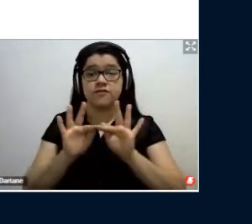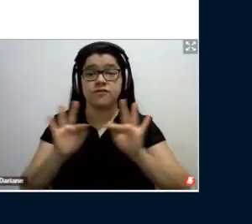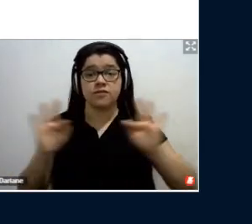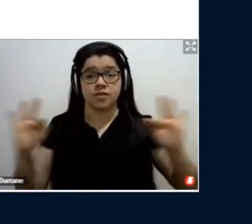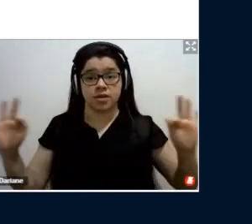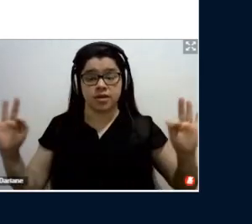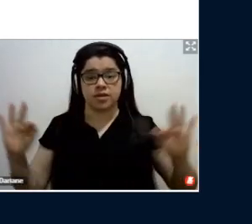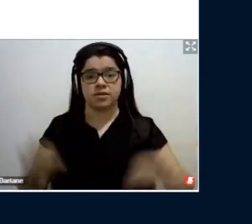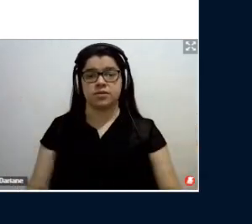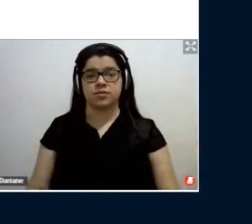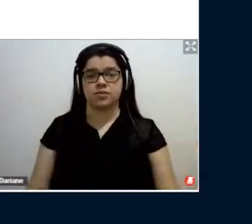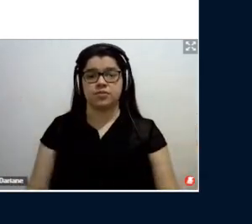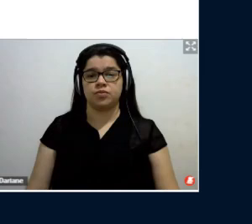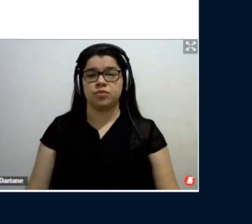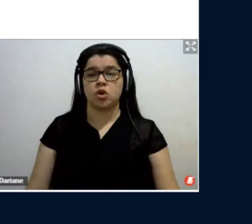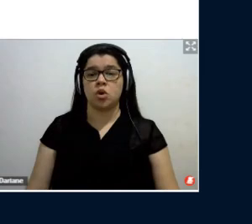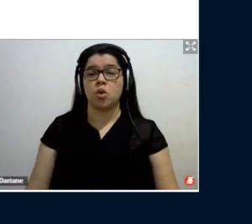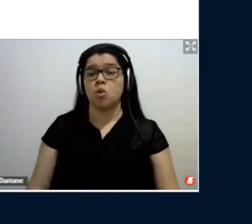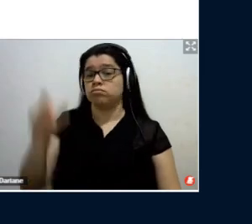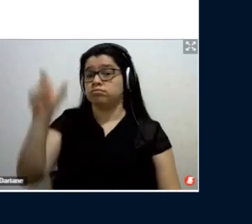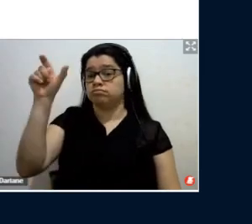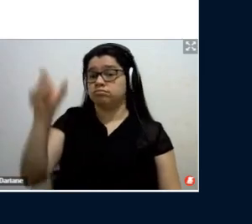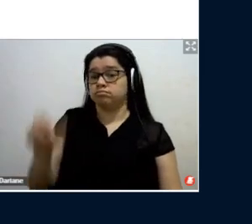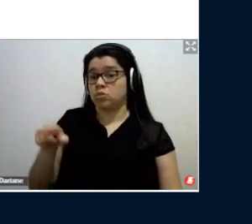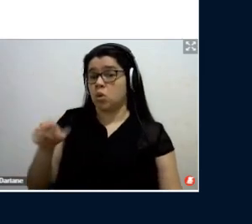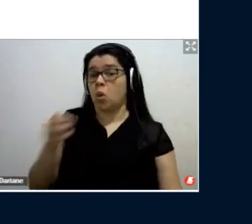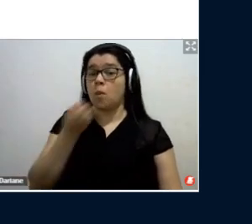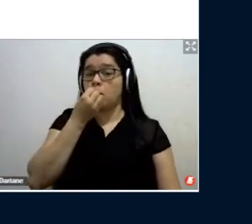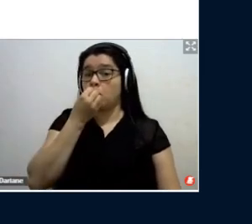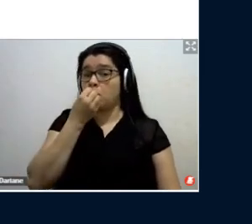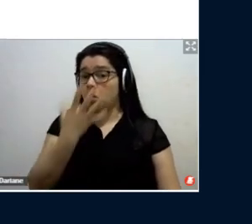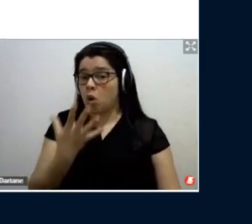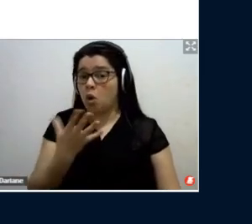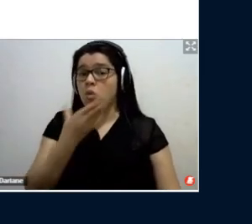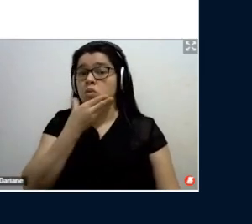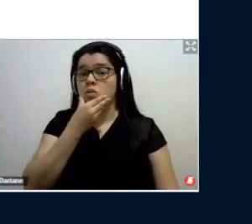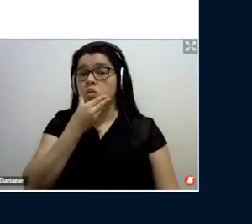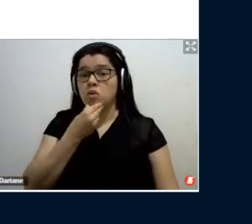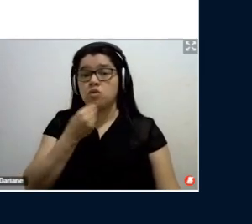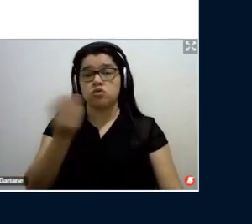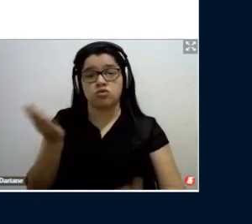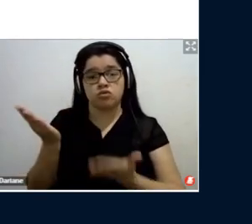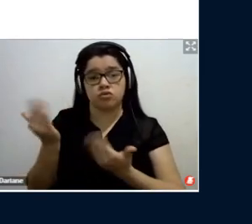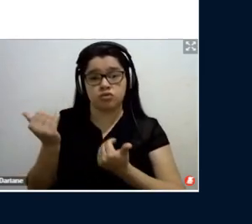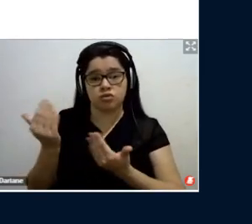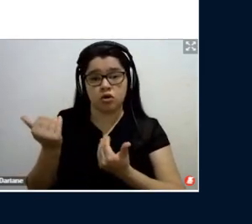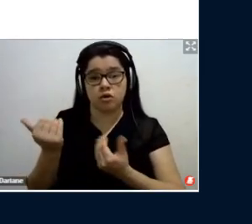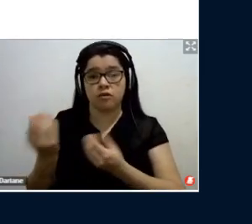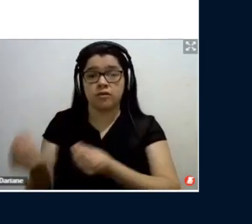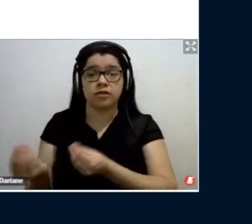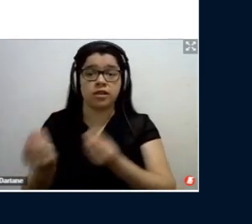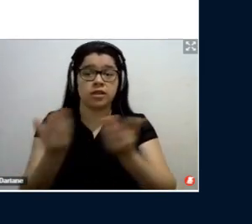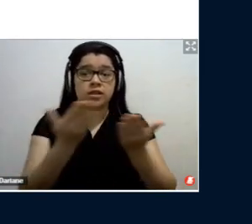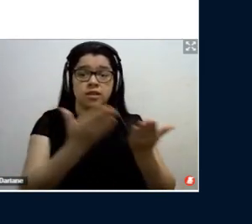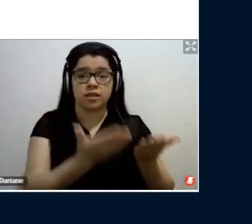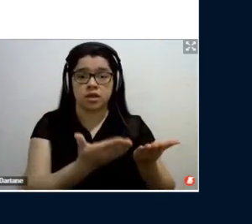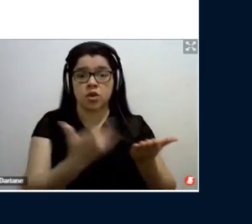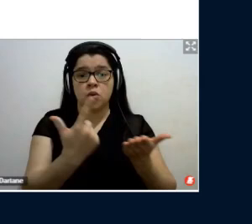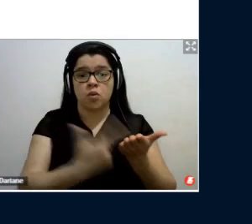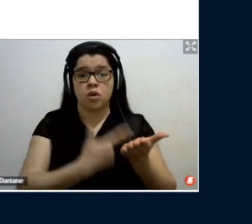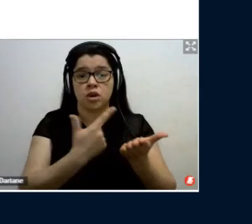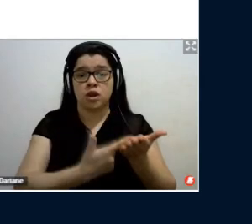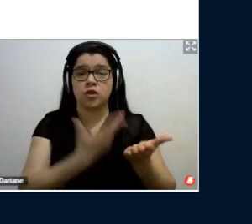bom rapaz deu um livro ao amigo de infância ontem.